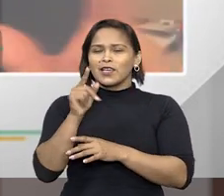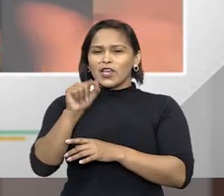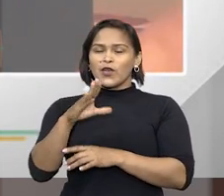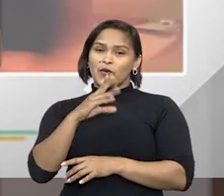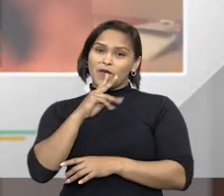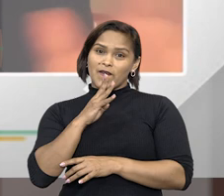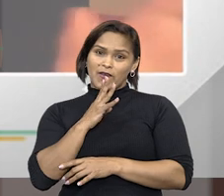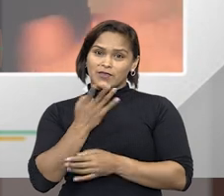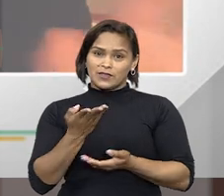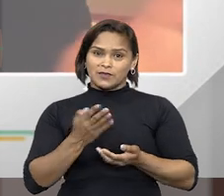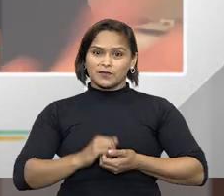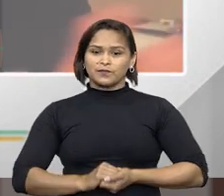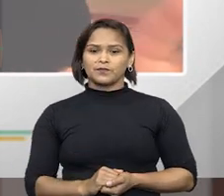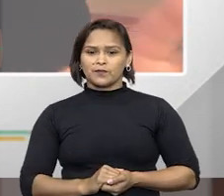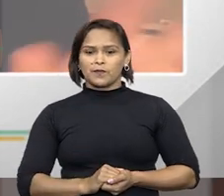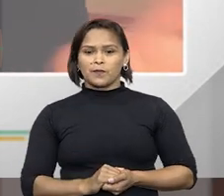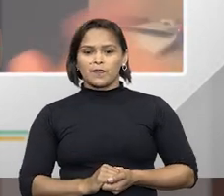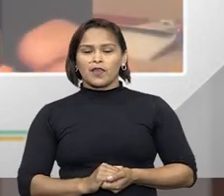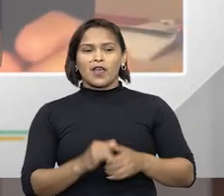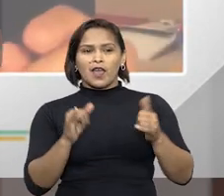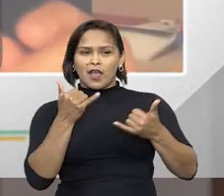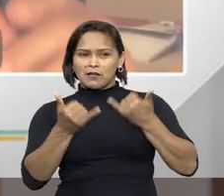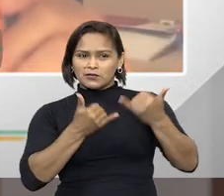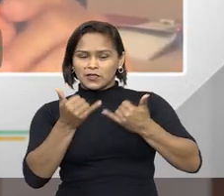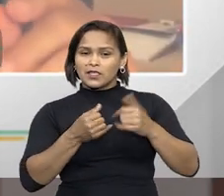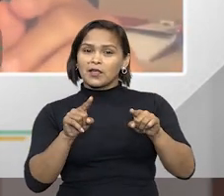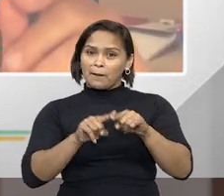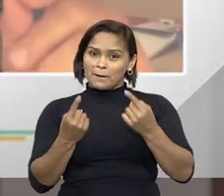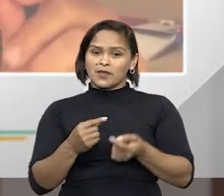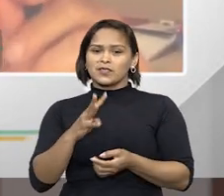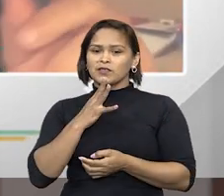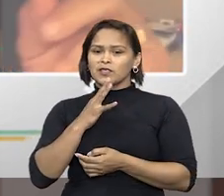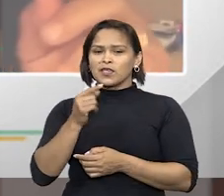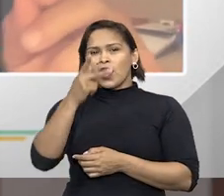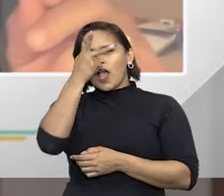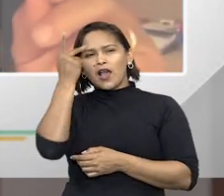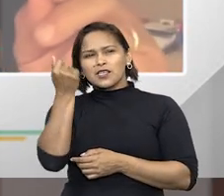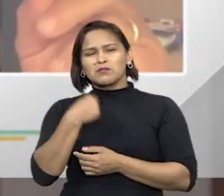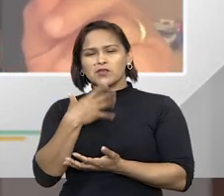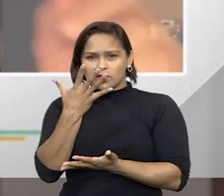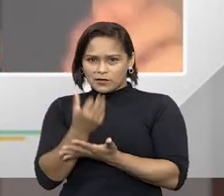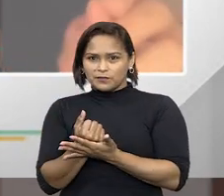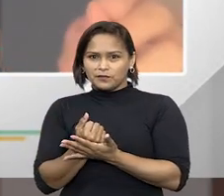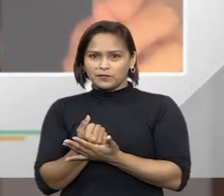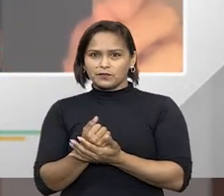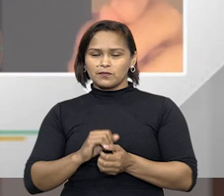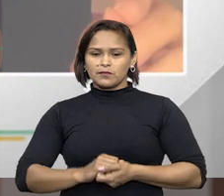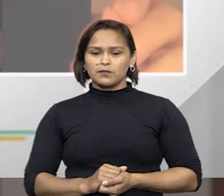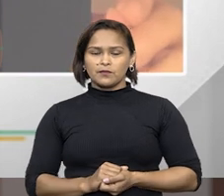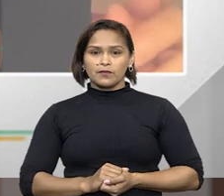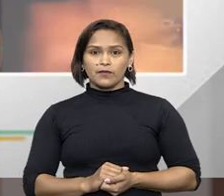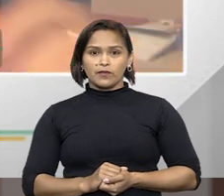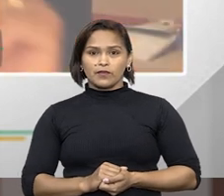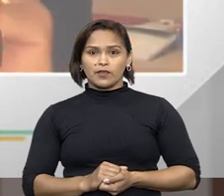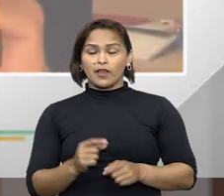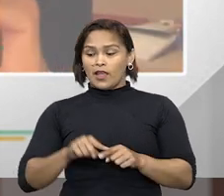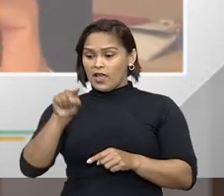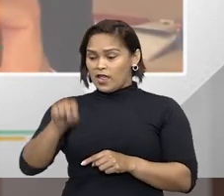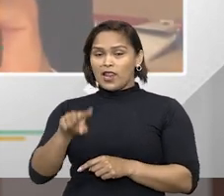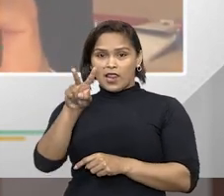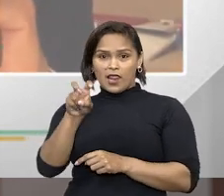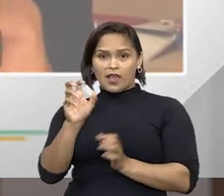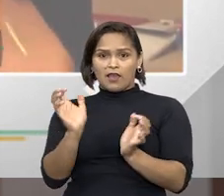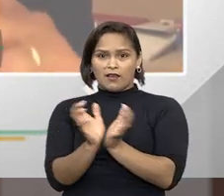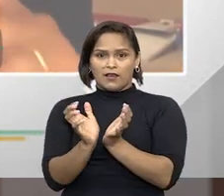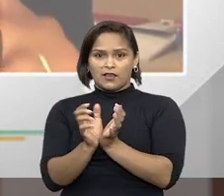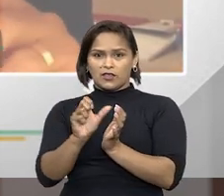é uma brincadeira, mas é que é lá, as pessoas admitem. Né? Pois bem, então, lá na quinta turma, foi até